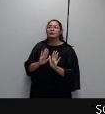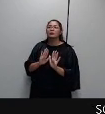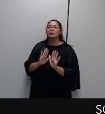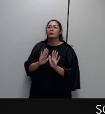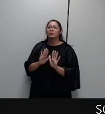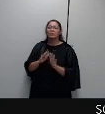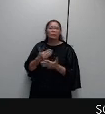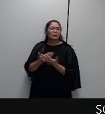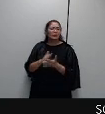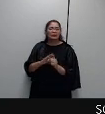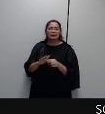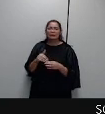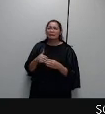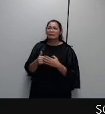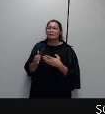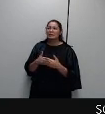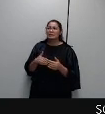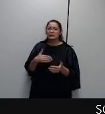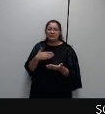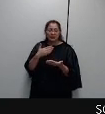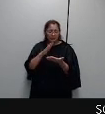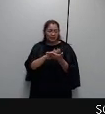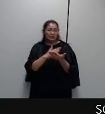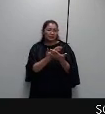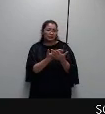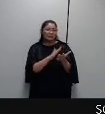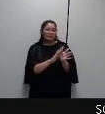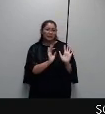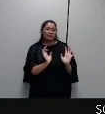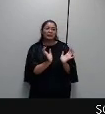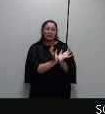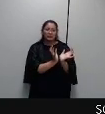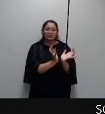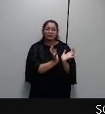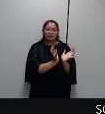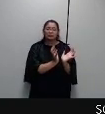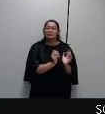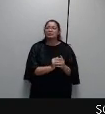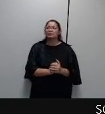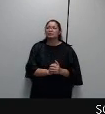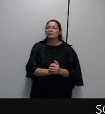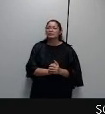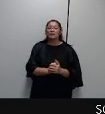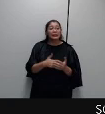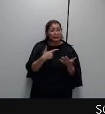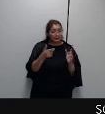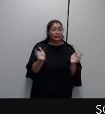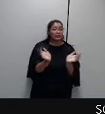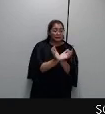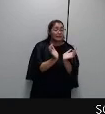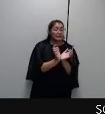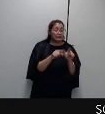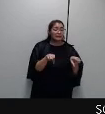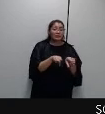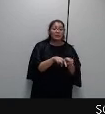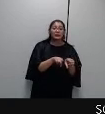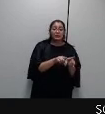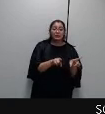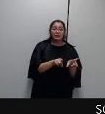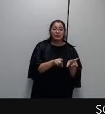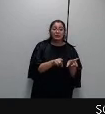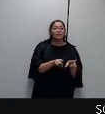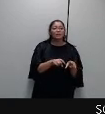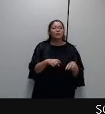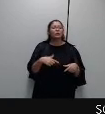forma pode-se interpretar a meu ver essa sua que me falou agora vamos interpretar e o irmão da 5ª Região